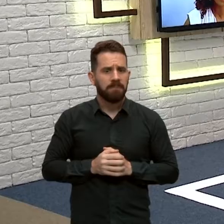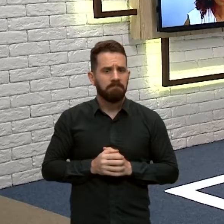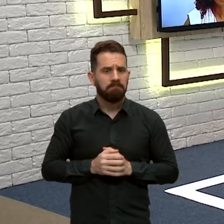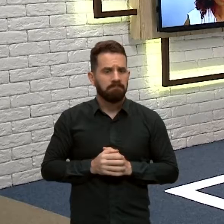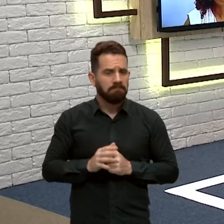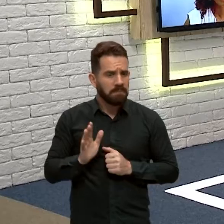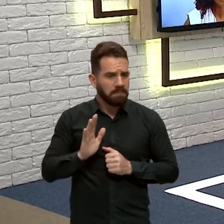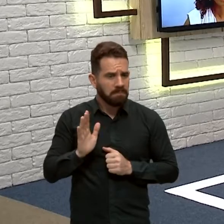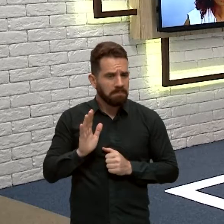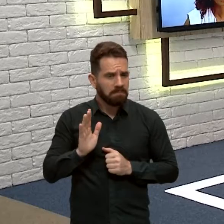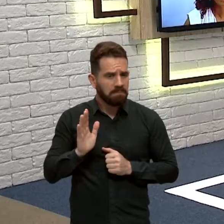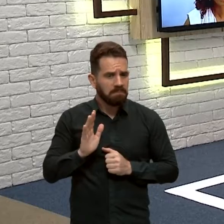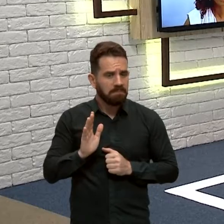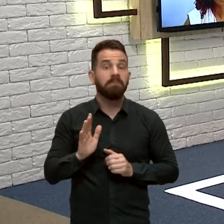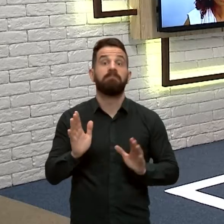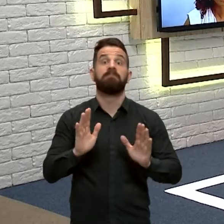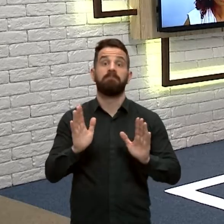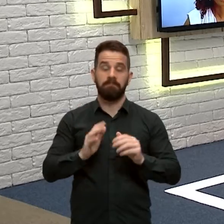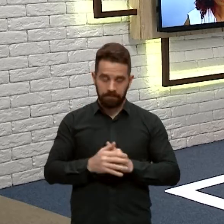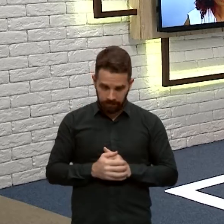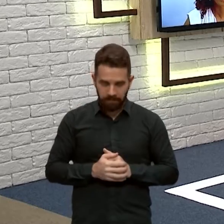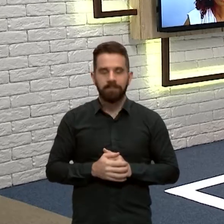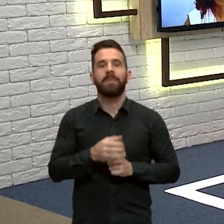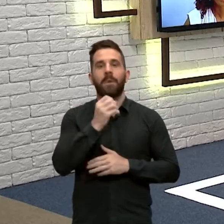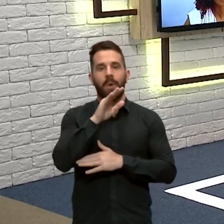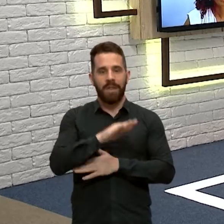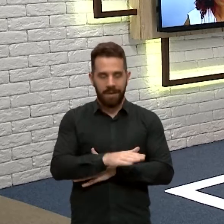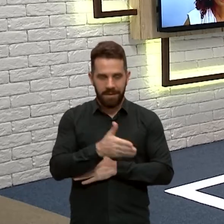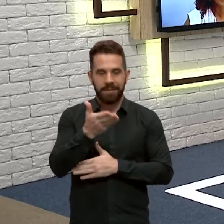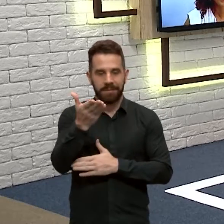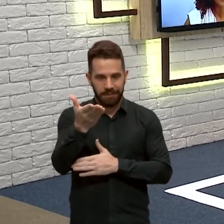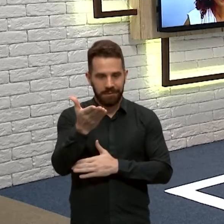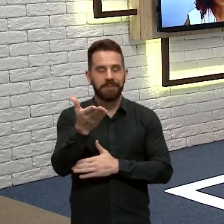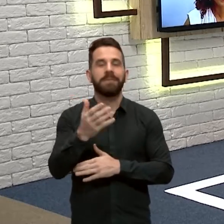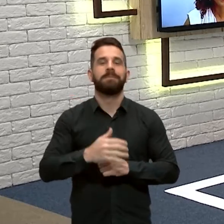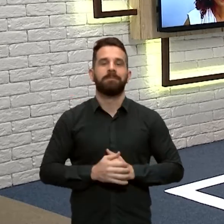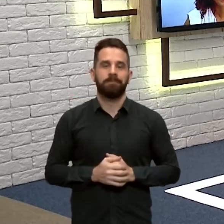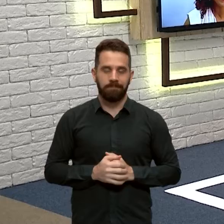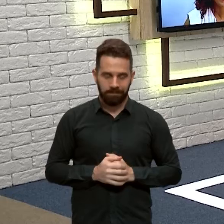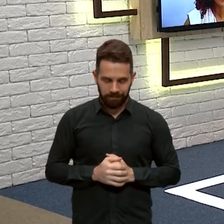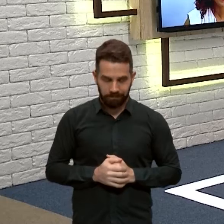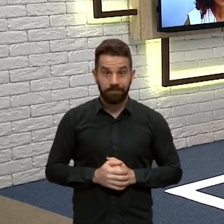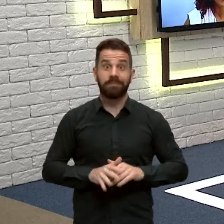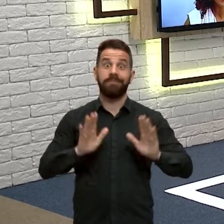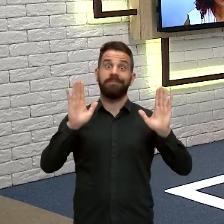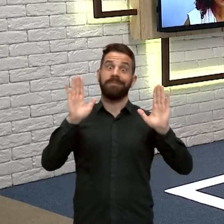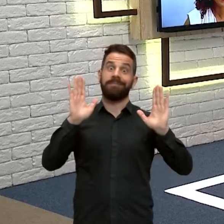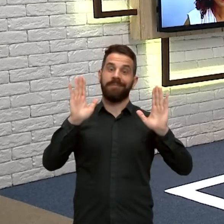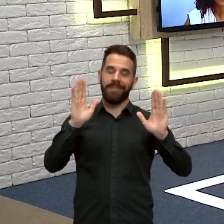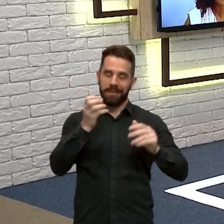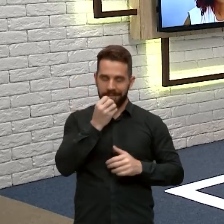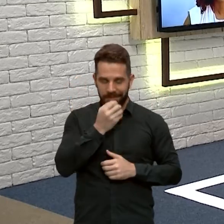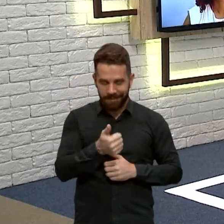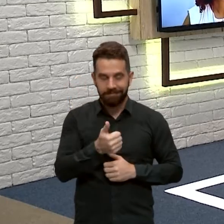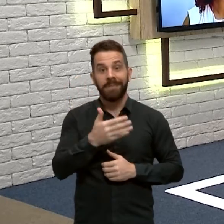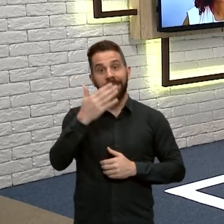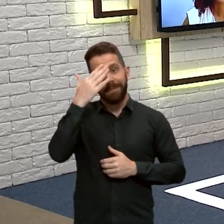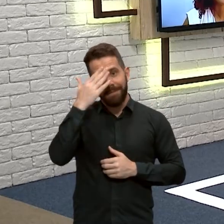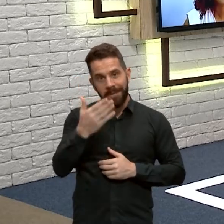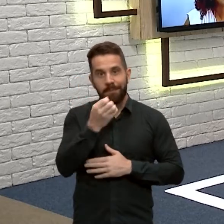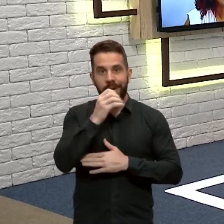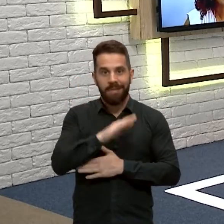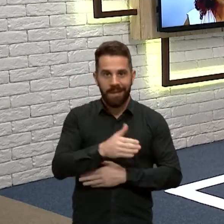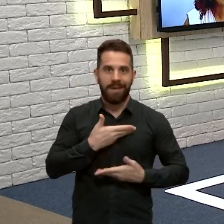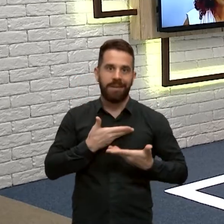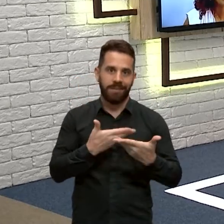Oi? Fala com a gente. Oi, boa tarde. Agora escutamos, deu certo. Até que enfim, boa tarde, obrigada pelo convite. É